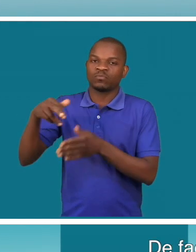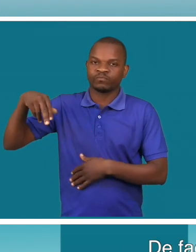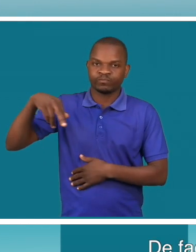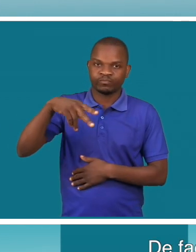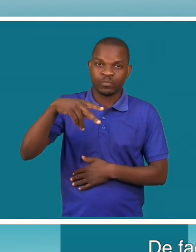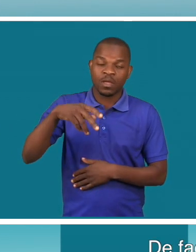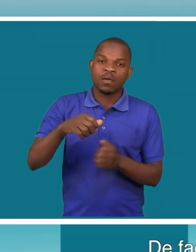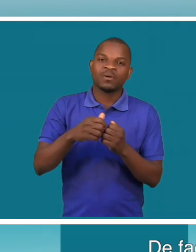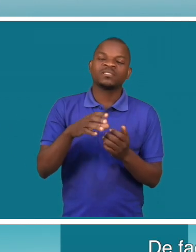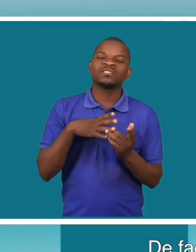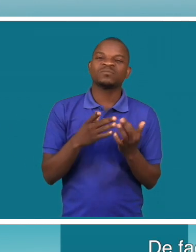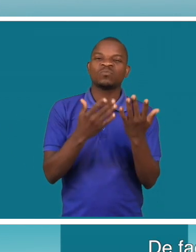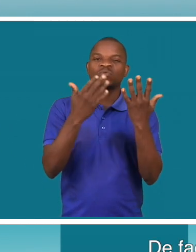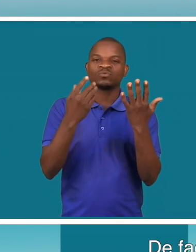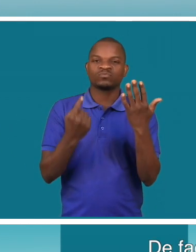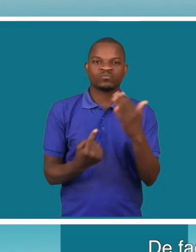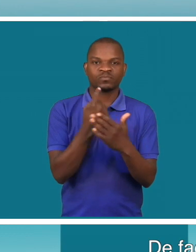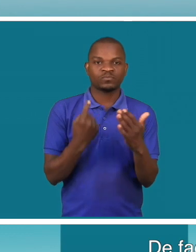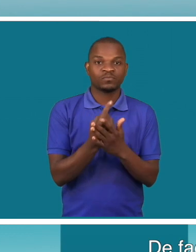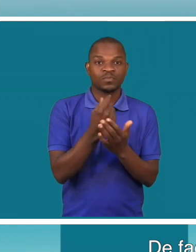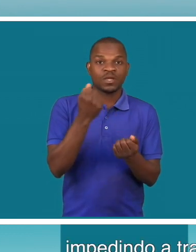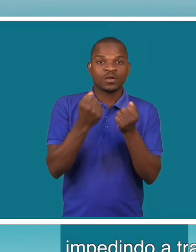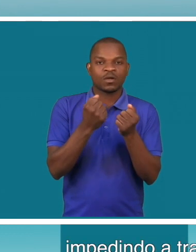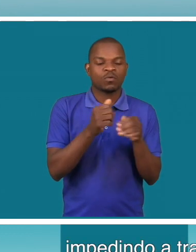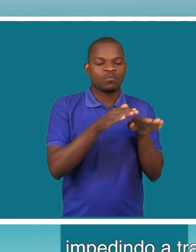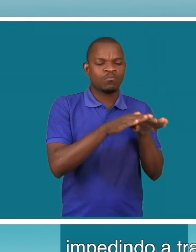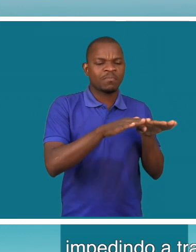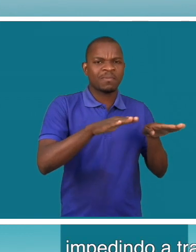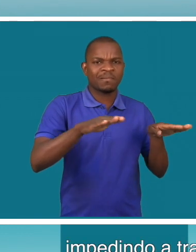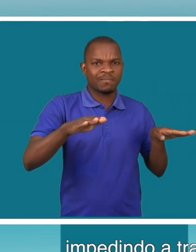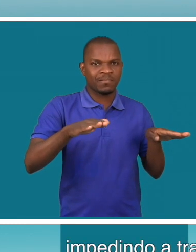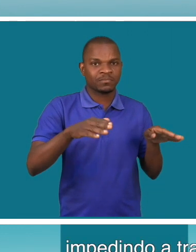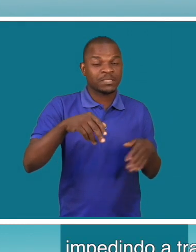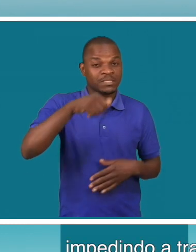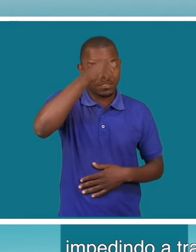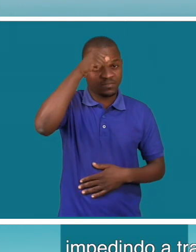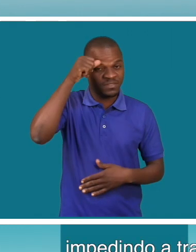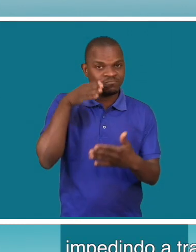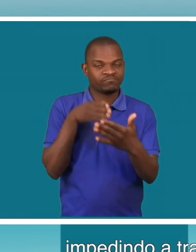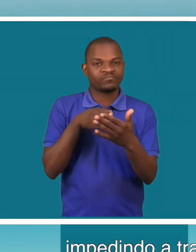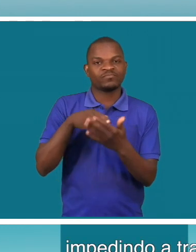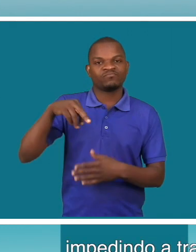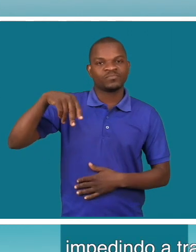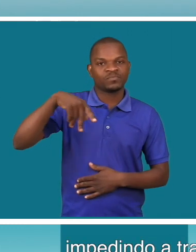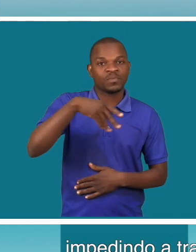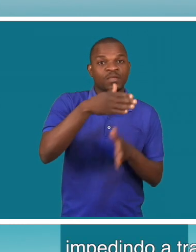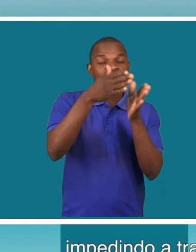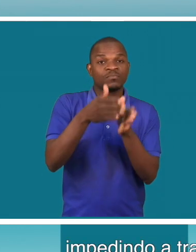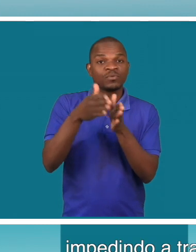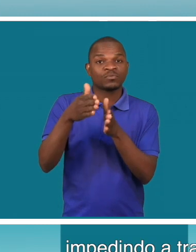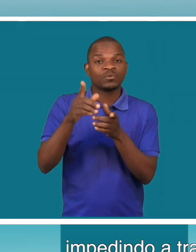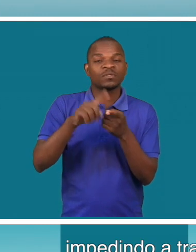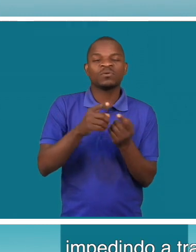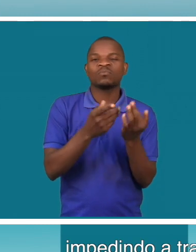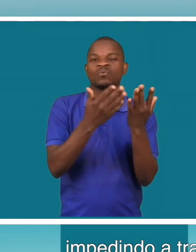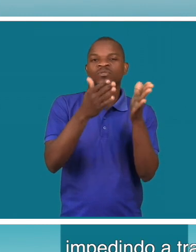casos em que as viaturas estacionam sobre os passeios impedindo a transatabilidade dos peões, que muitos desses peões locomovam através de